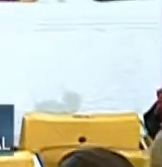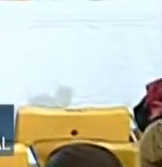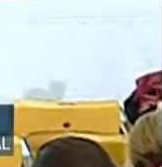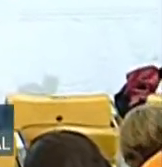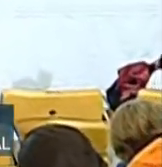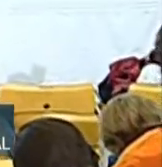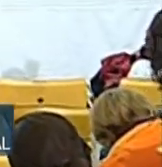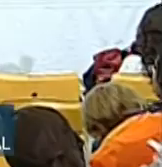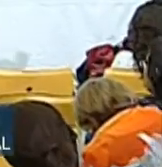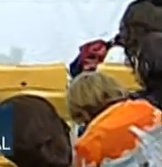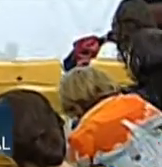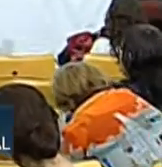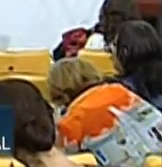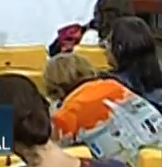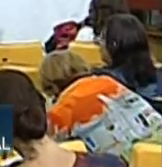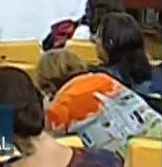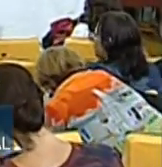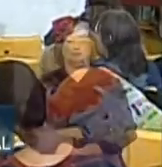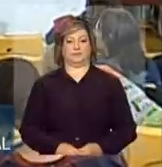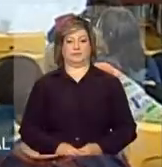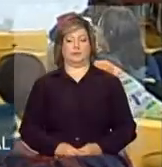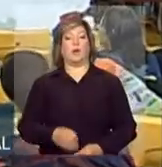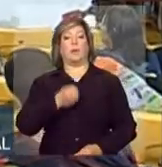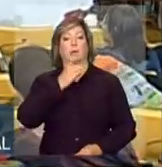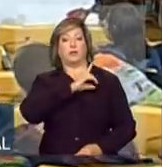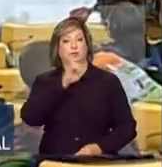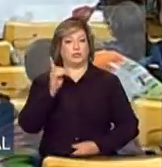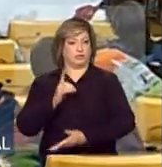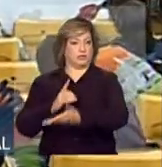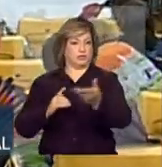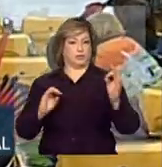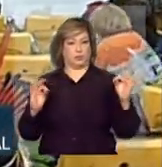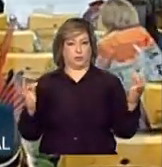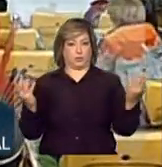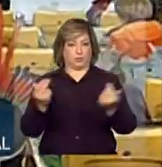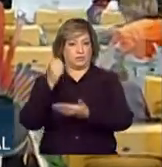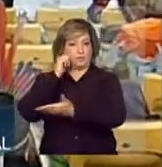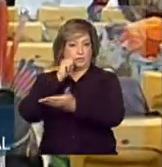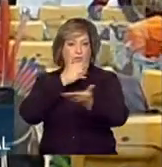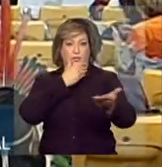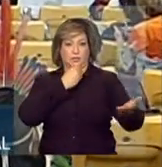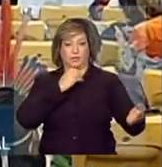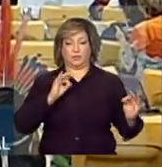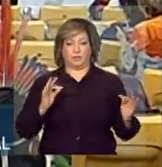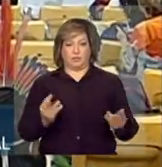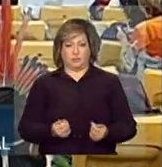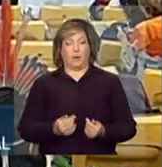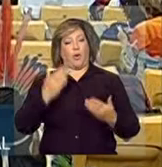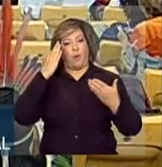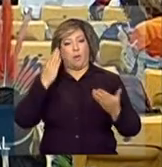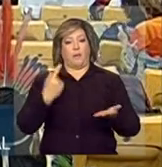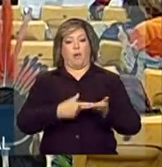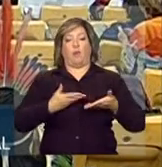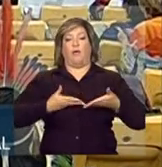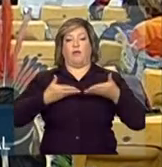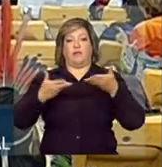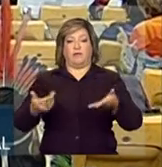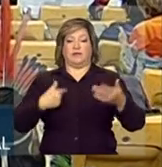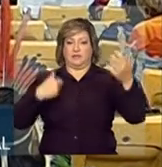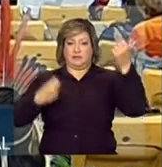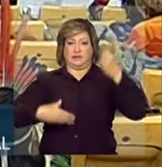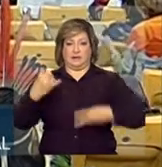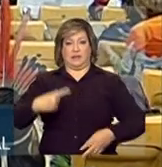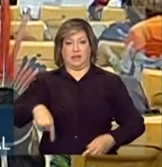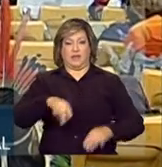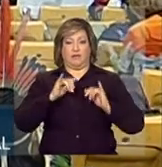Bom dia a todos e todas. Obrigada pelo convite para apresentar esses dados. Bom, a